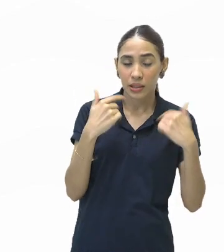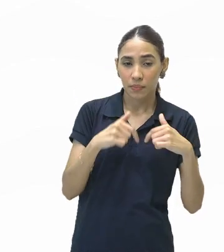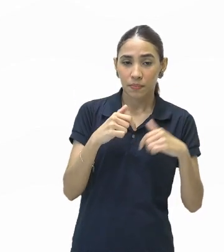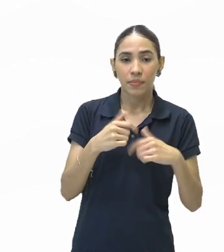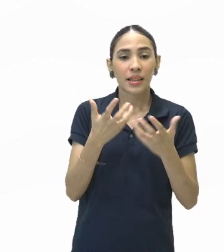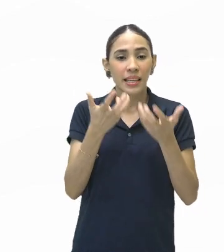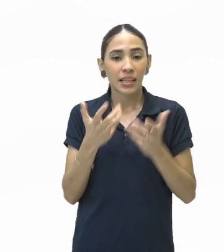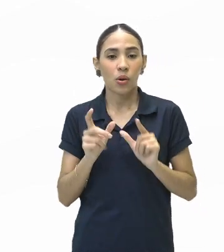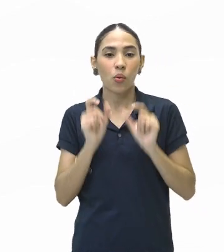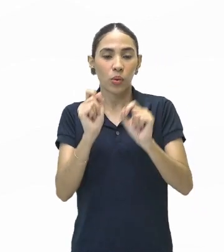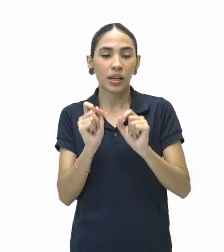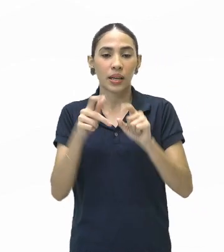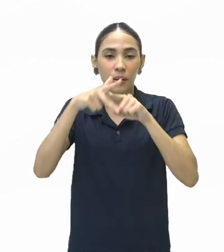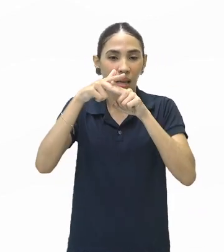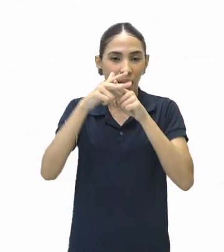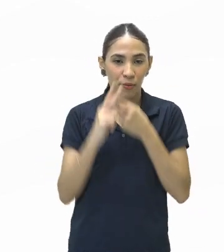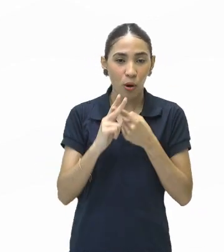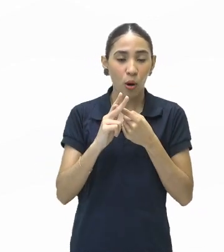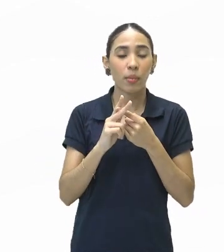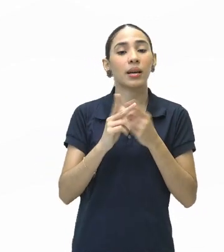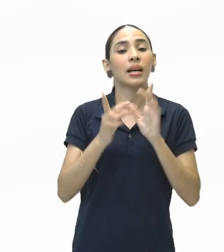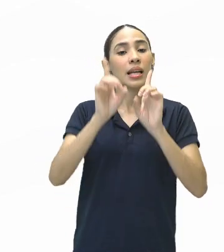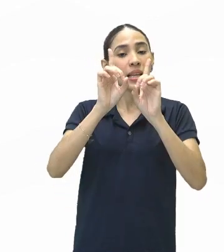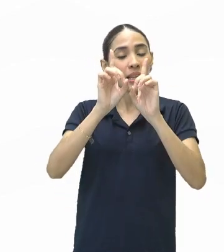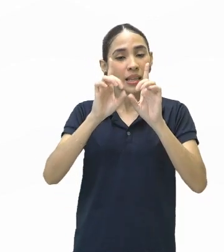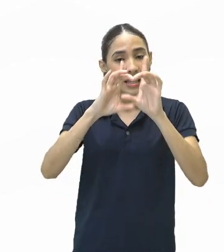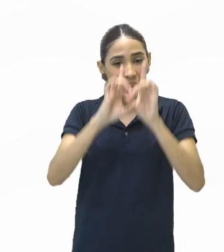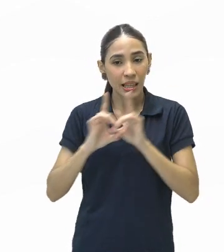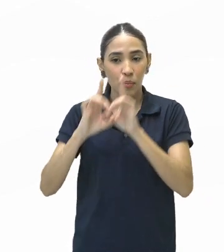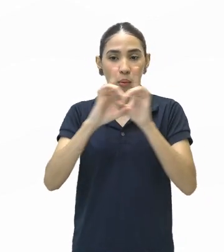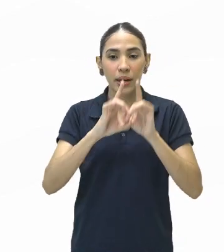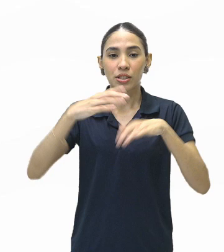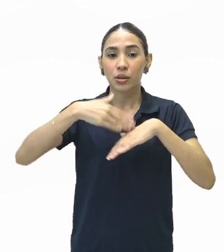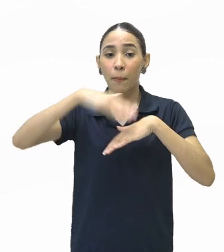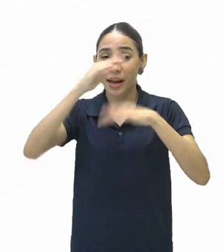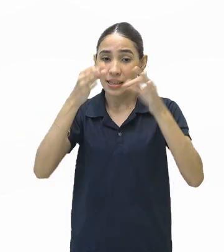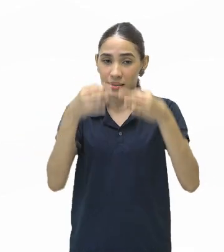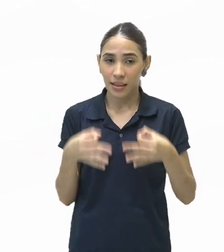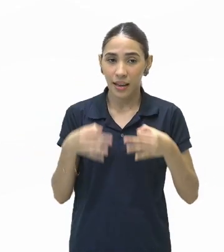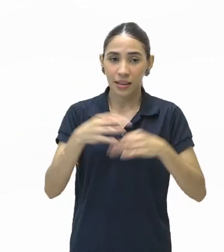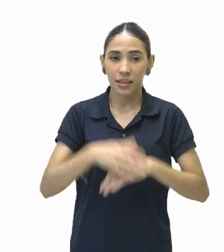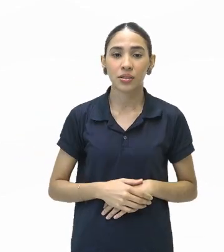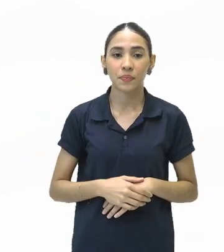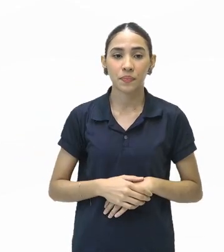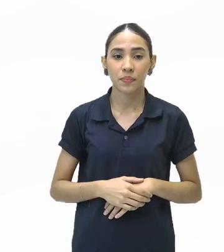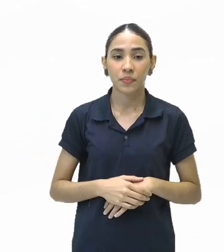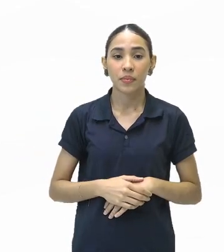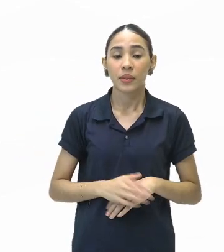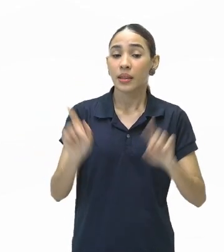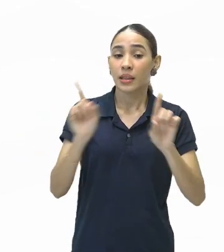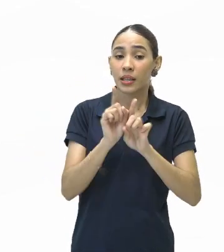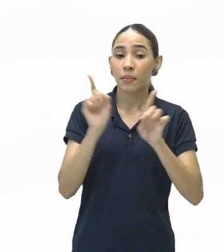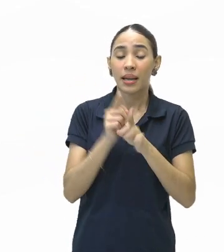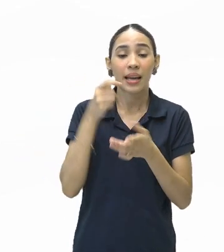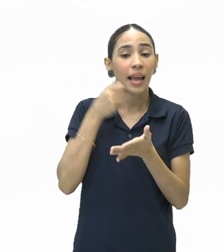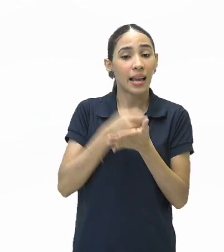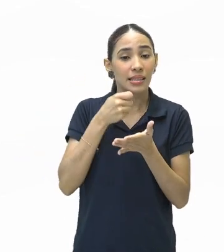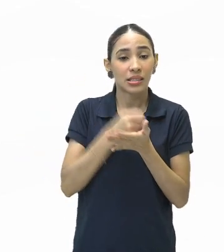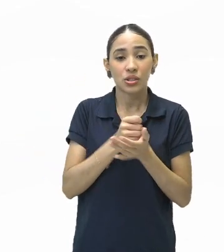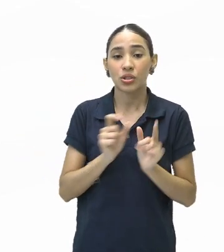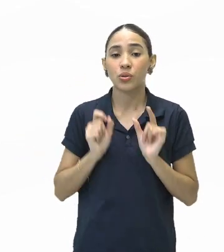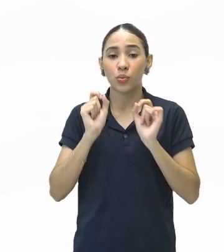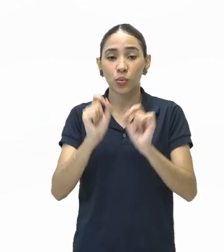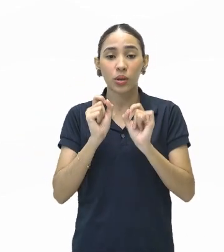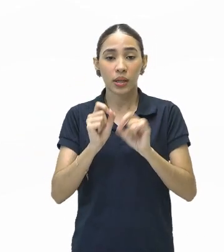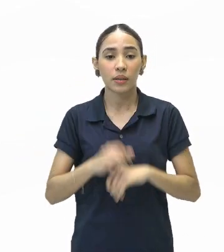que buscavam reformas democráticas mais amplas. Os cartistas, eles exigiam, entre